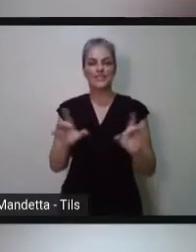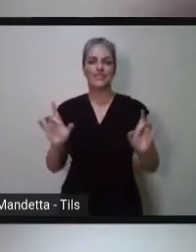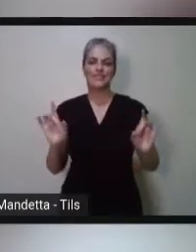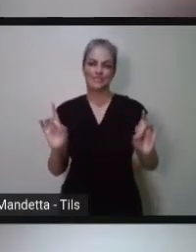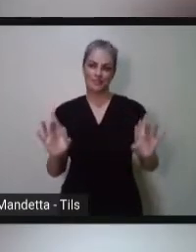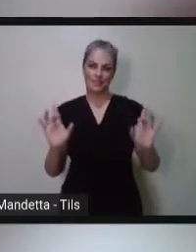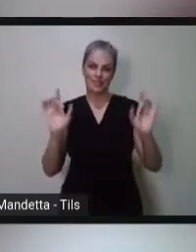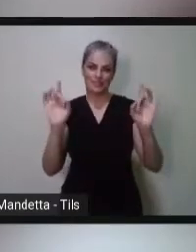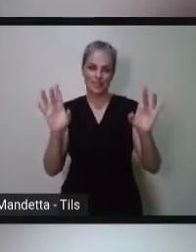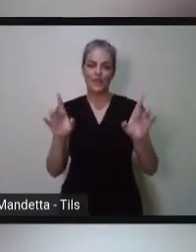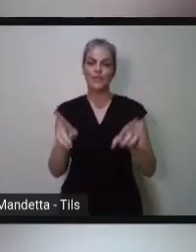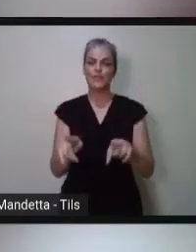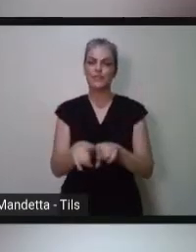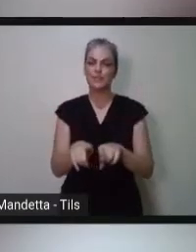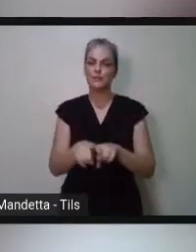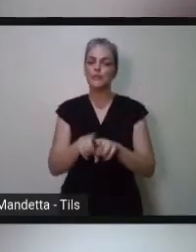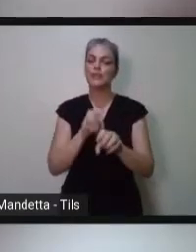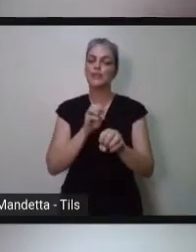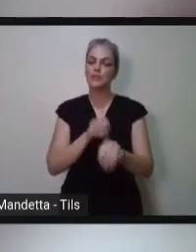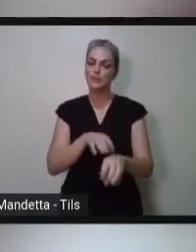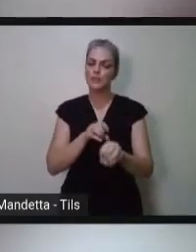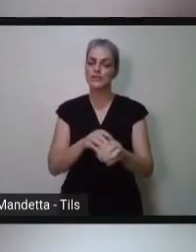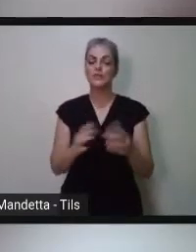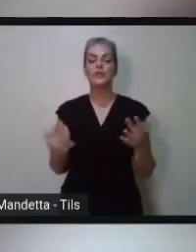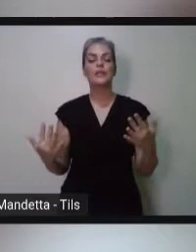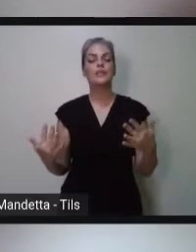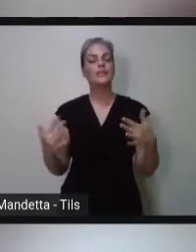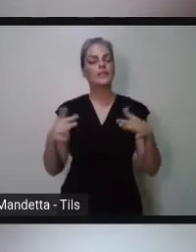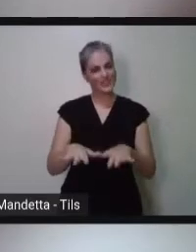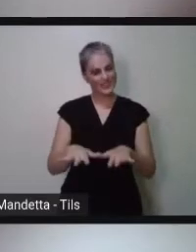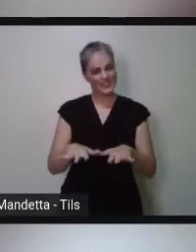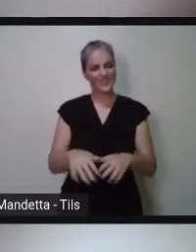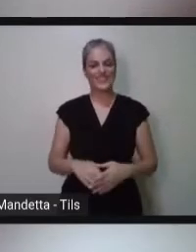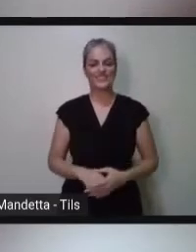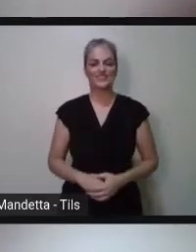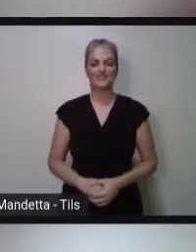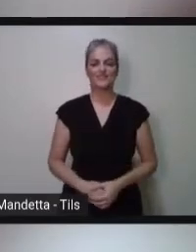educação inclusiva e